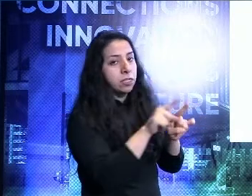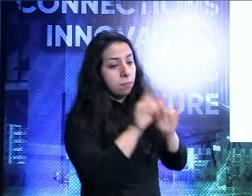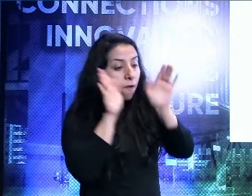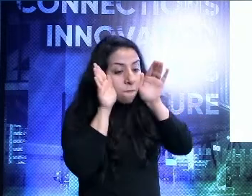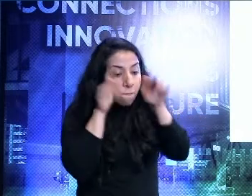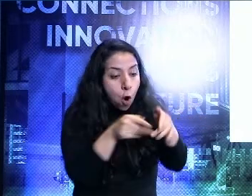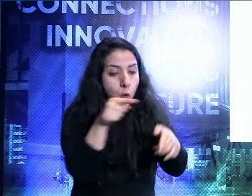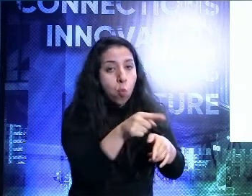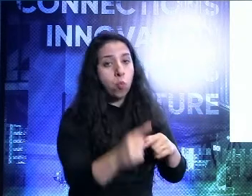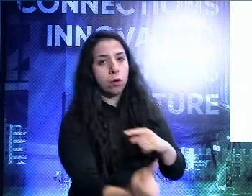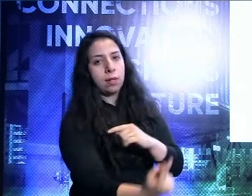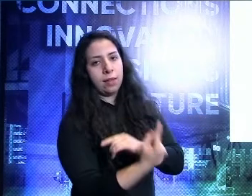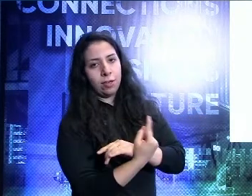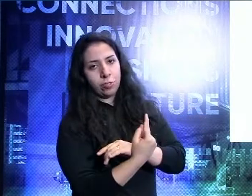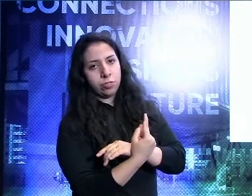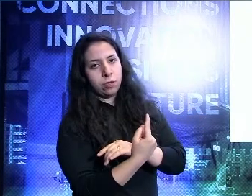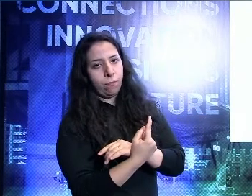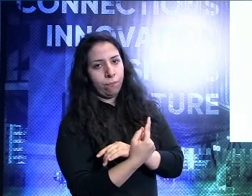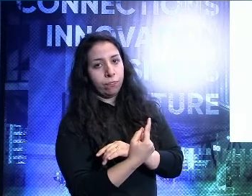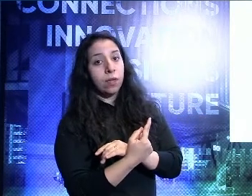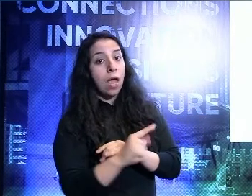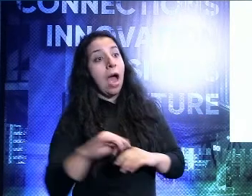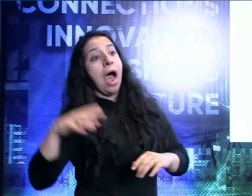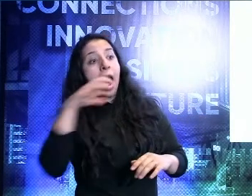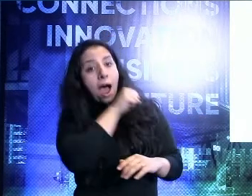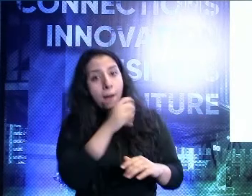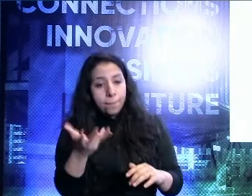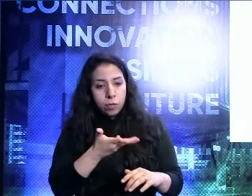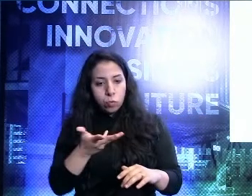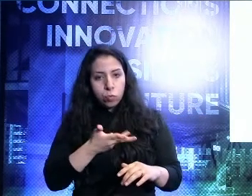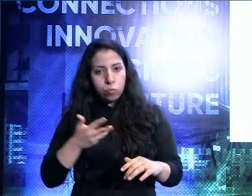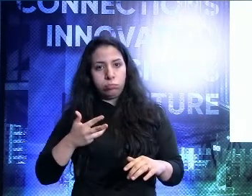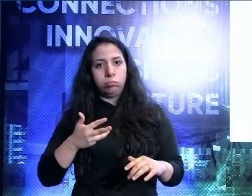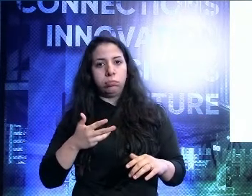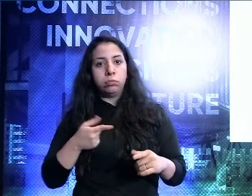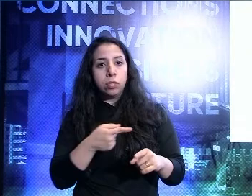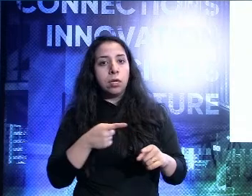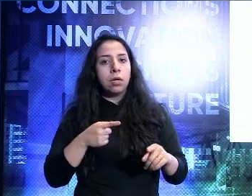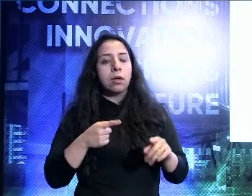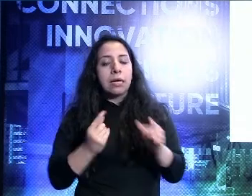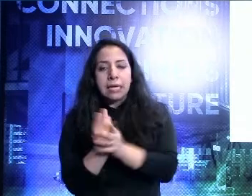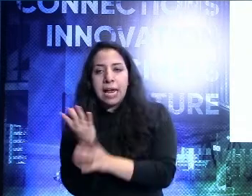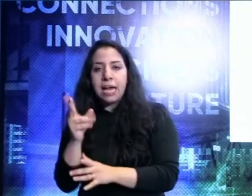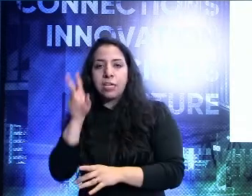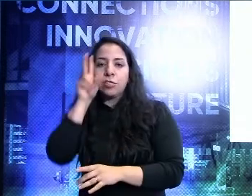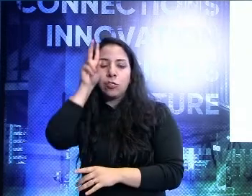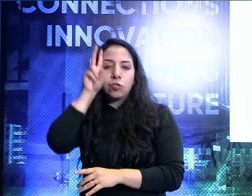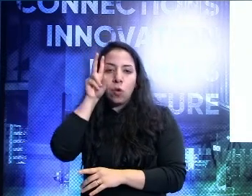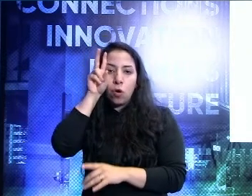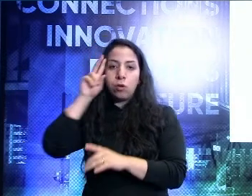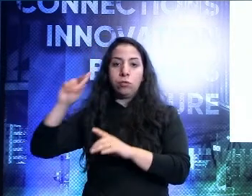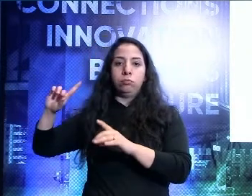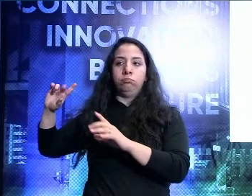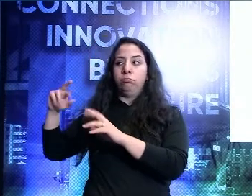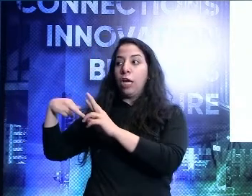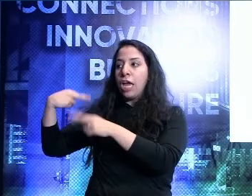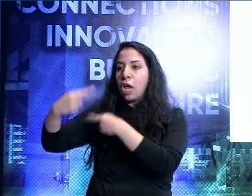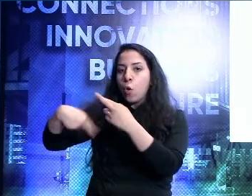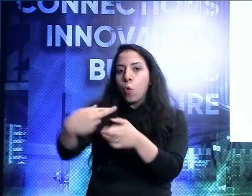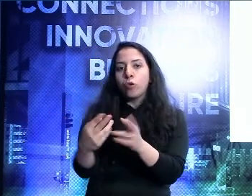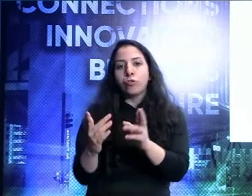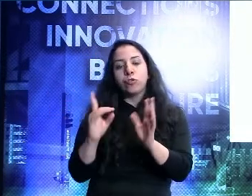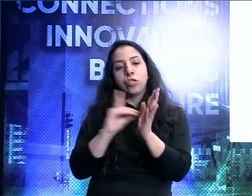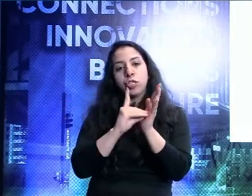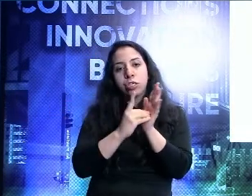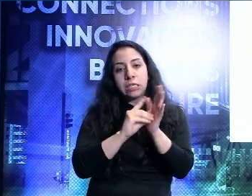com rapidez e habilidade. Isso é fundamental. Crie e explore continuamente recursos digitais para maximizar a